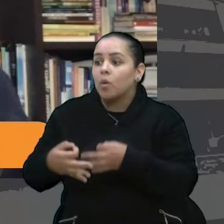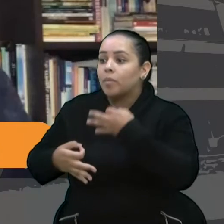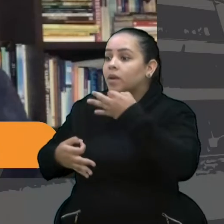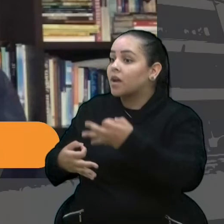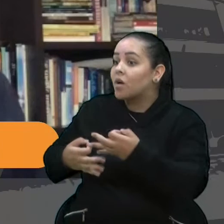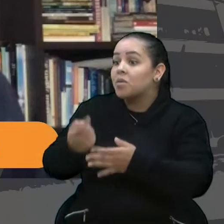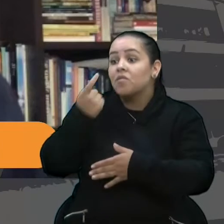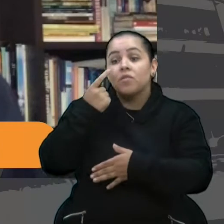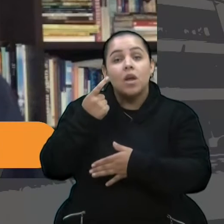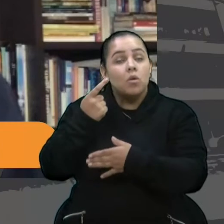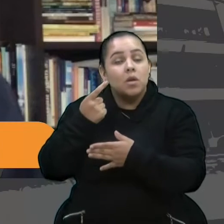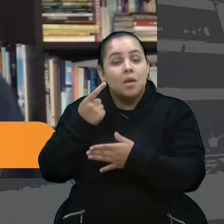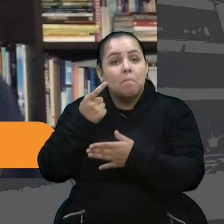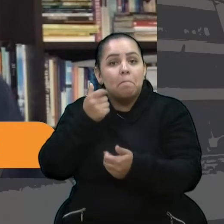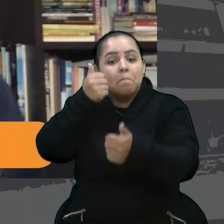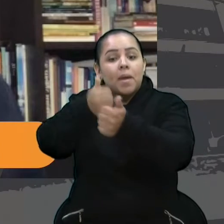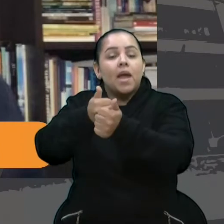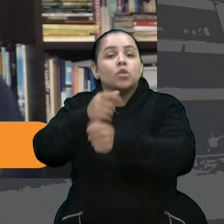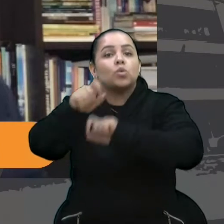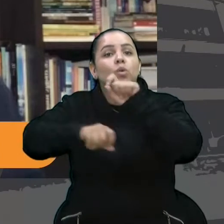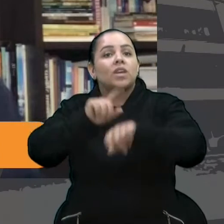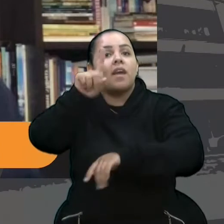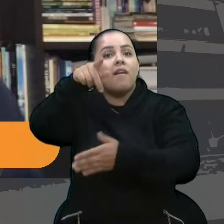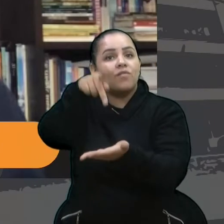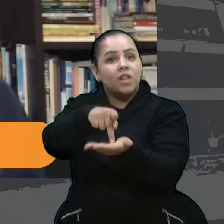da verdade ou dos fatos. Né?